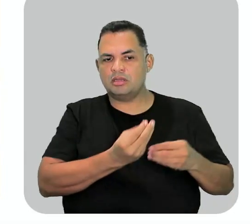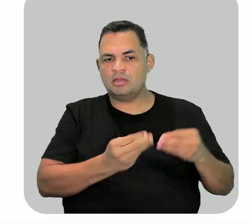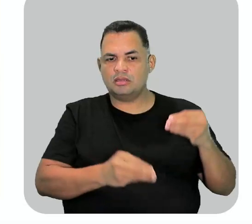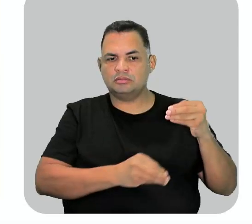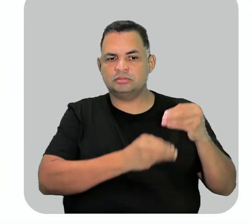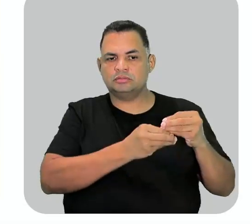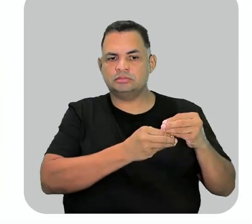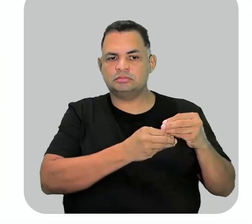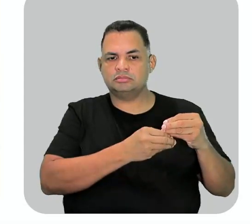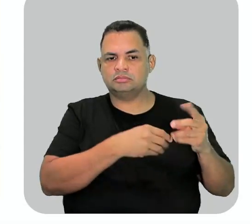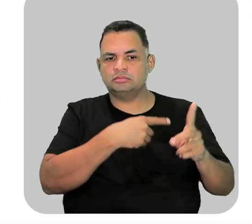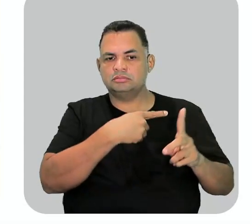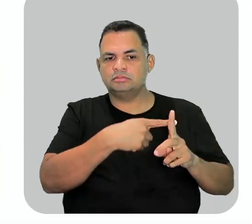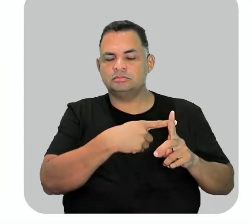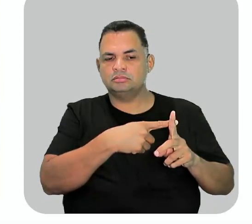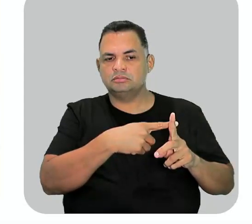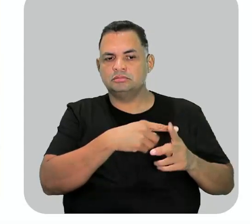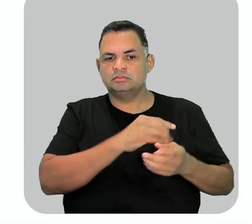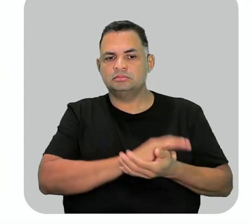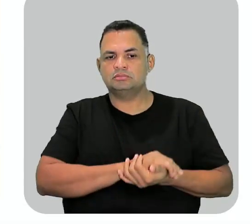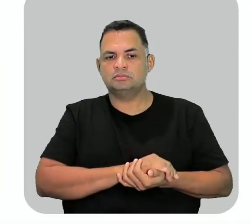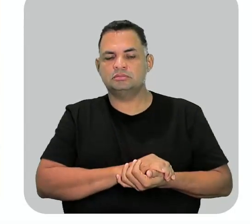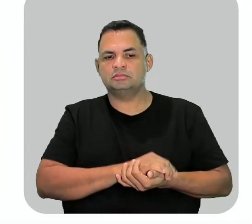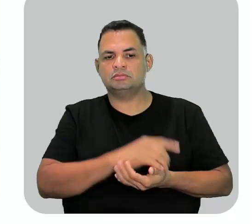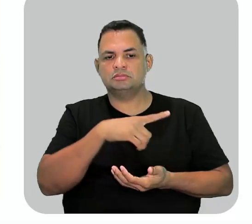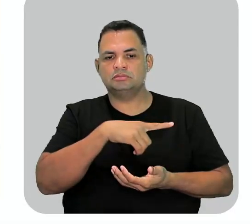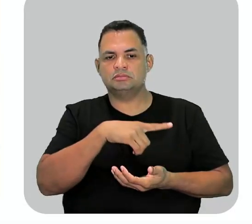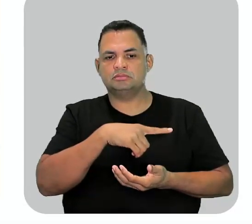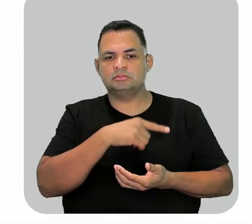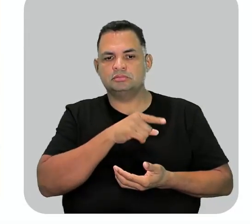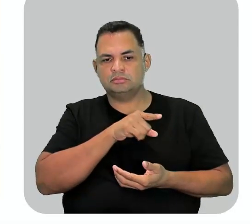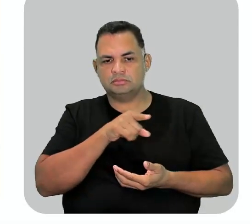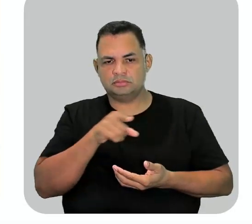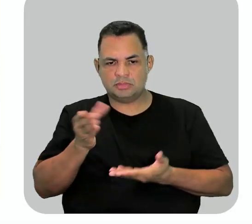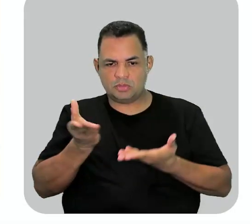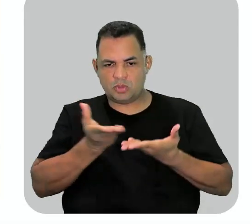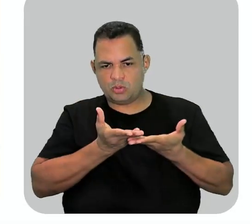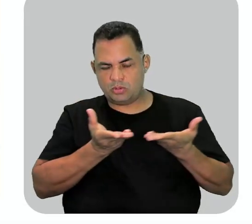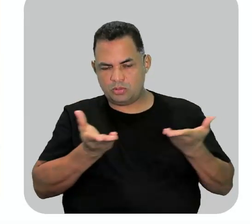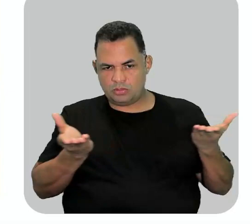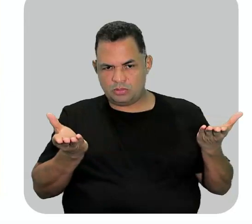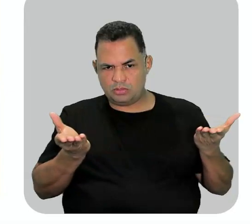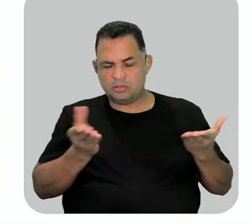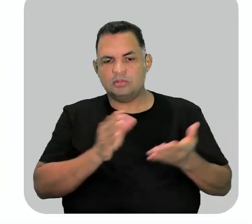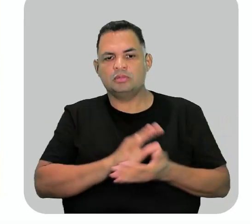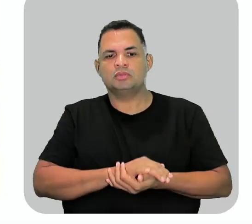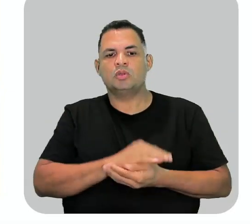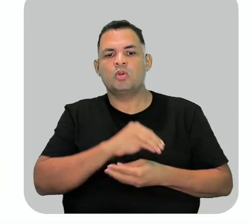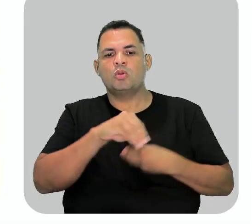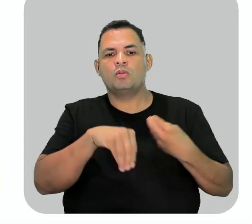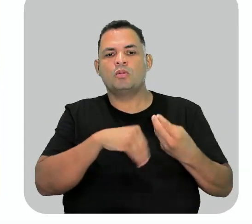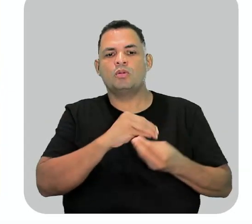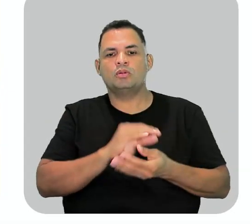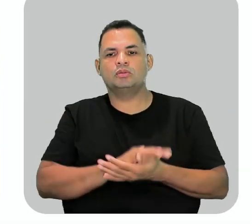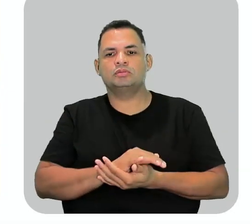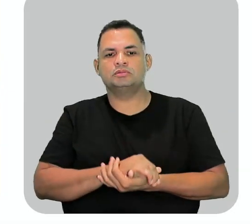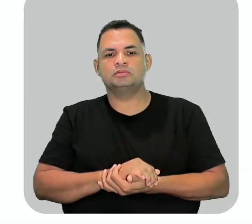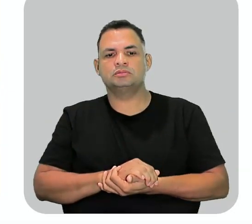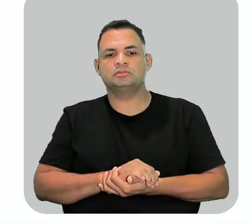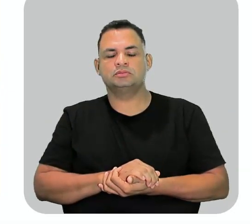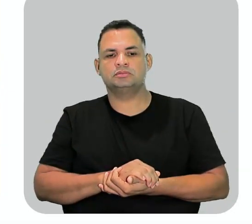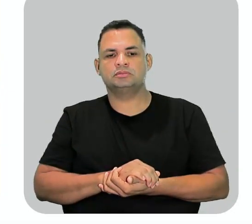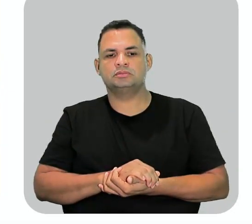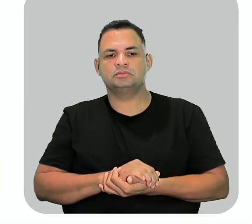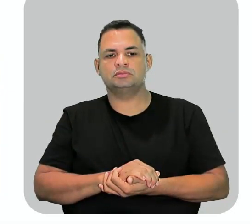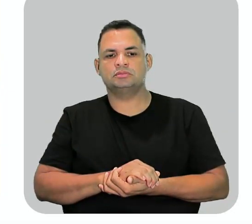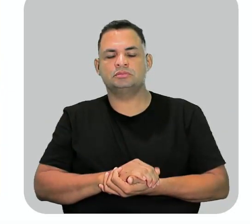inclusão de mais um grupo orgânico, que é o que vai estar aqui formando o composto de Grignard, que nesse caso